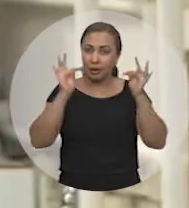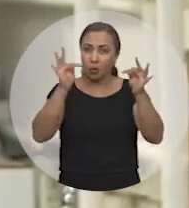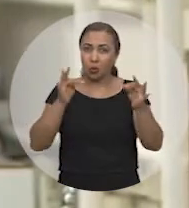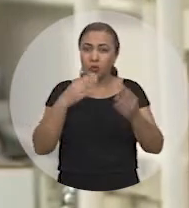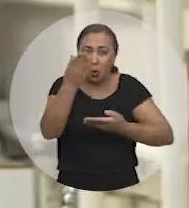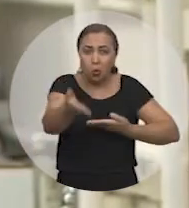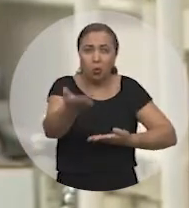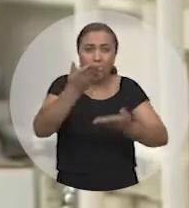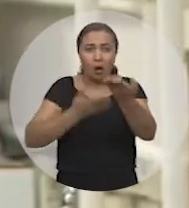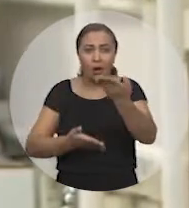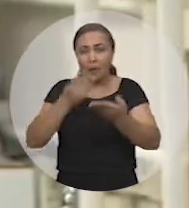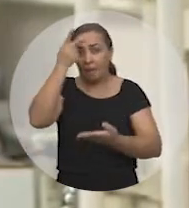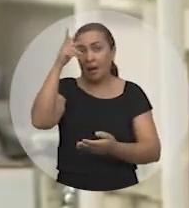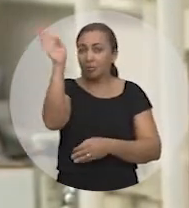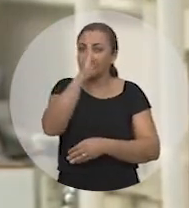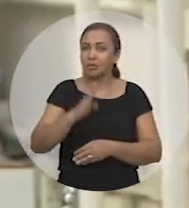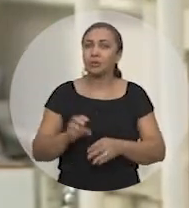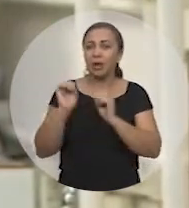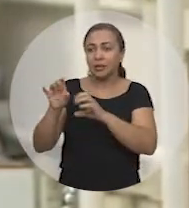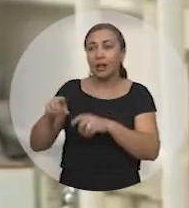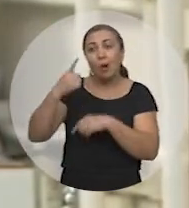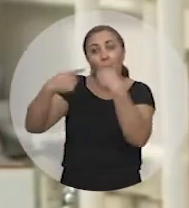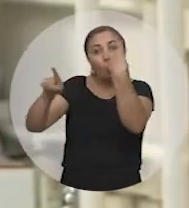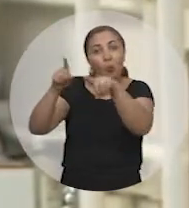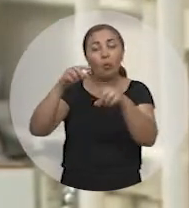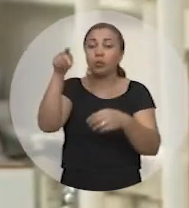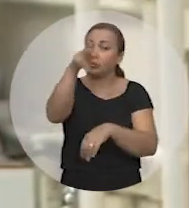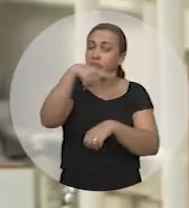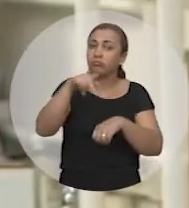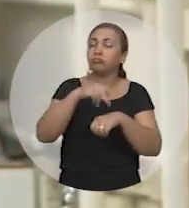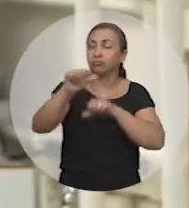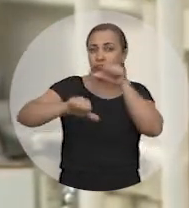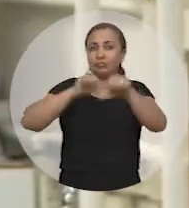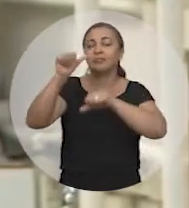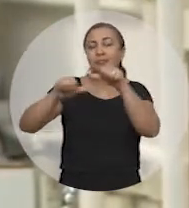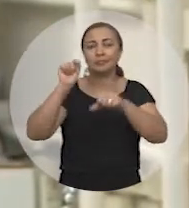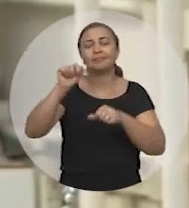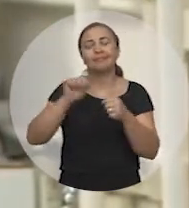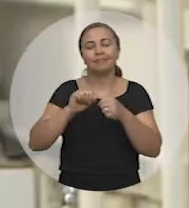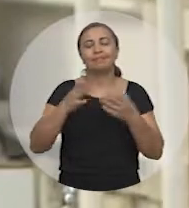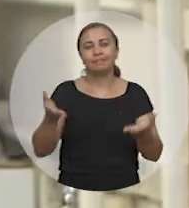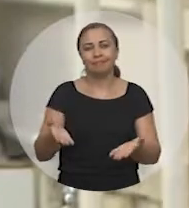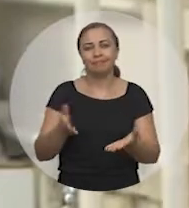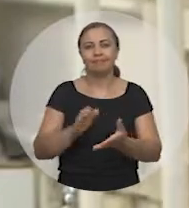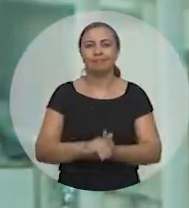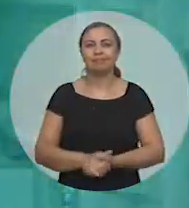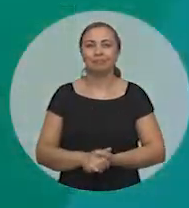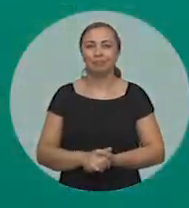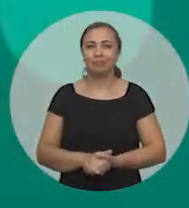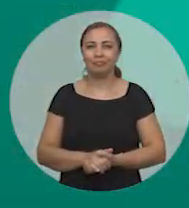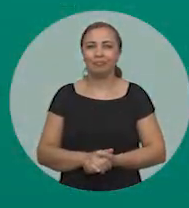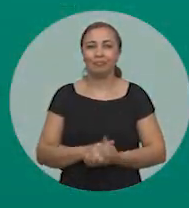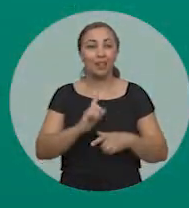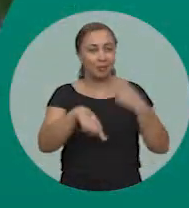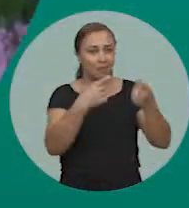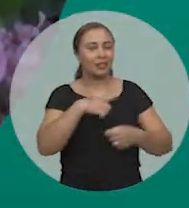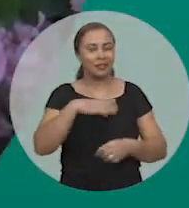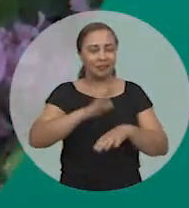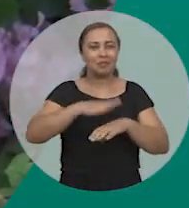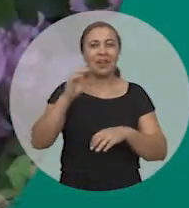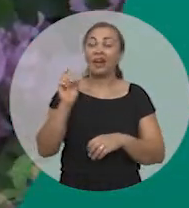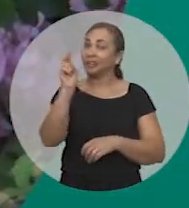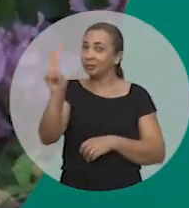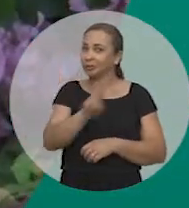para que o Brasil possa ensinar aos outros países para o desenvolvimento do que é feito aqui E aí